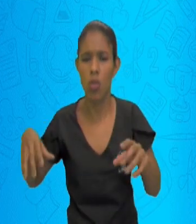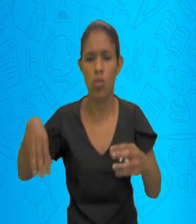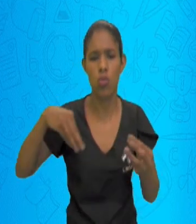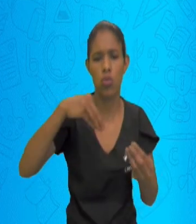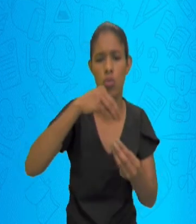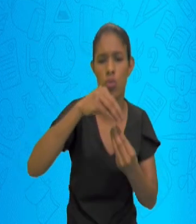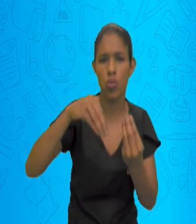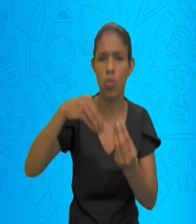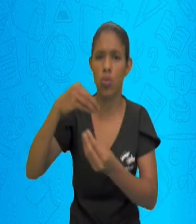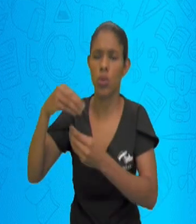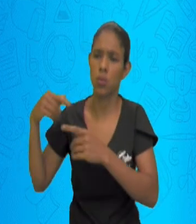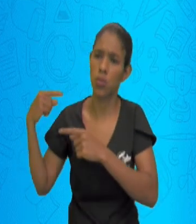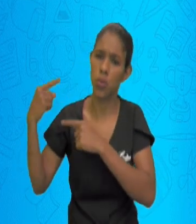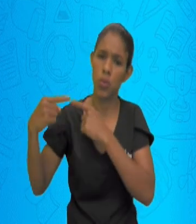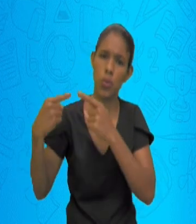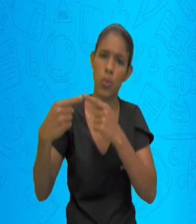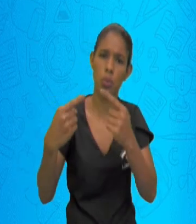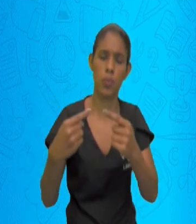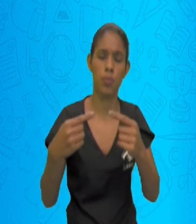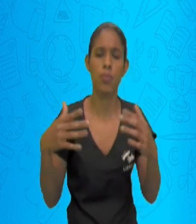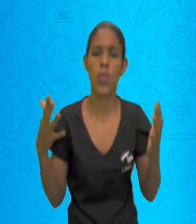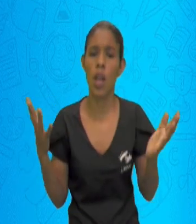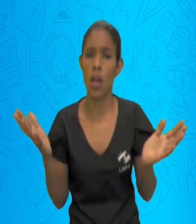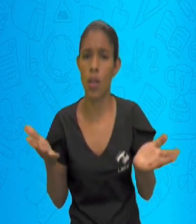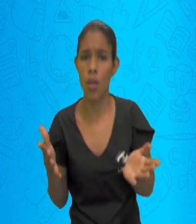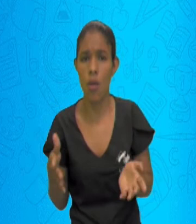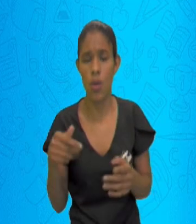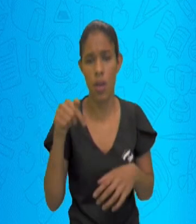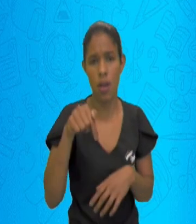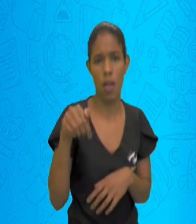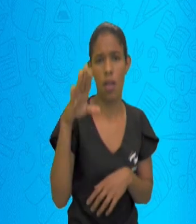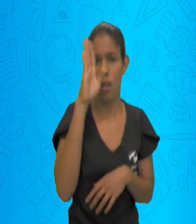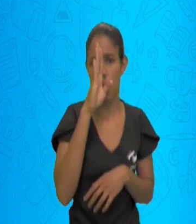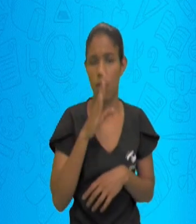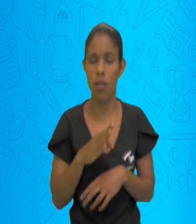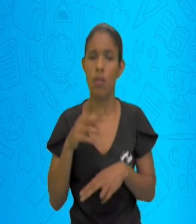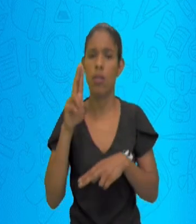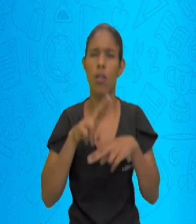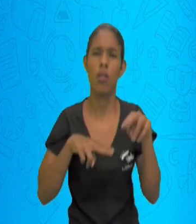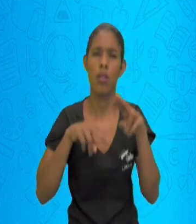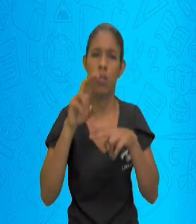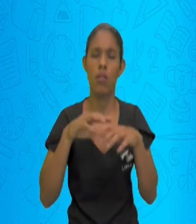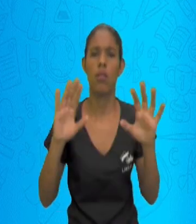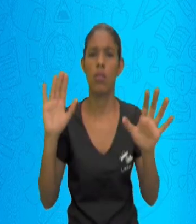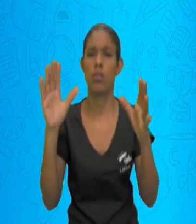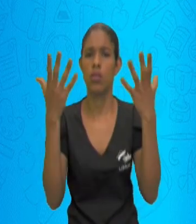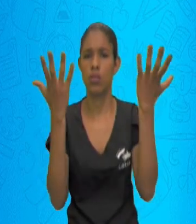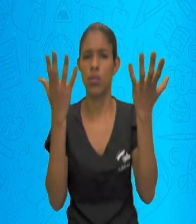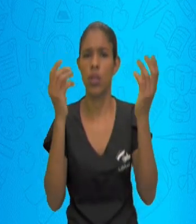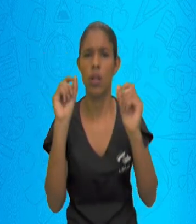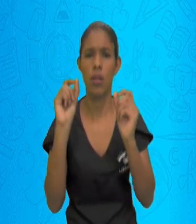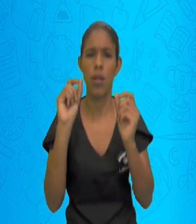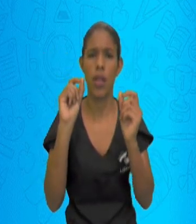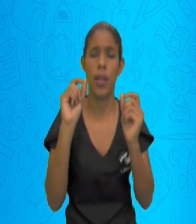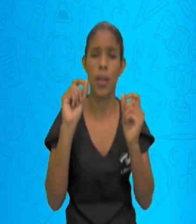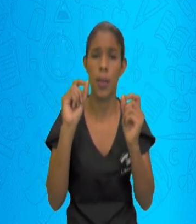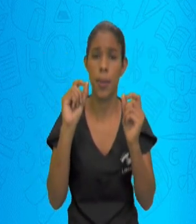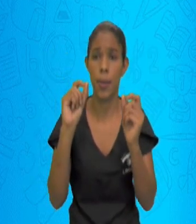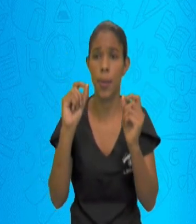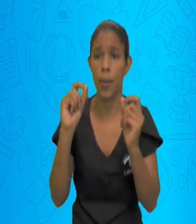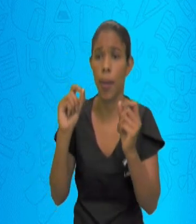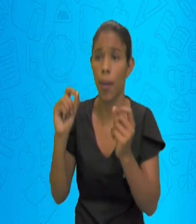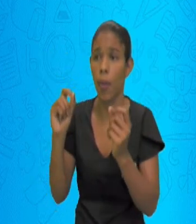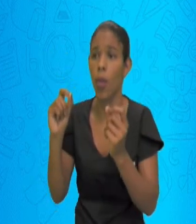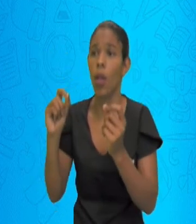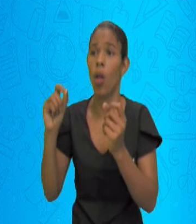E no Brasil, como é de se imaginar, a festa junina foi traduzida para o Brasil pelos portugueses durante o